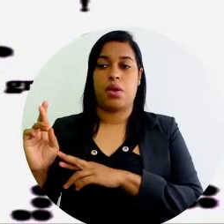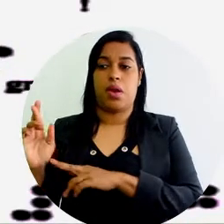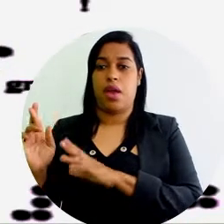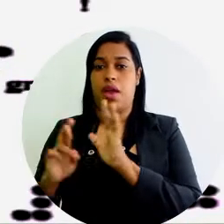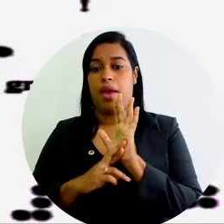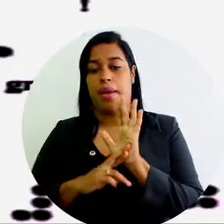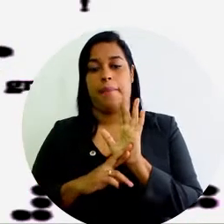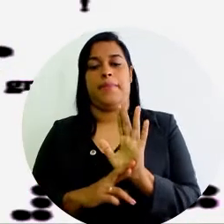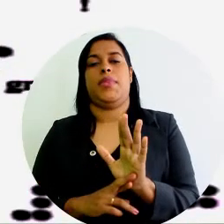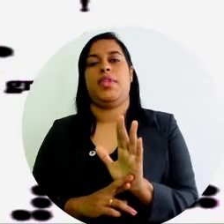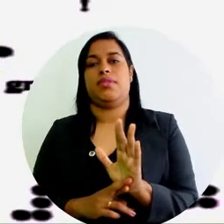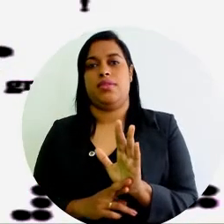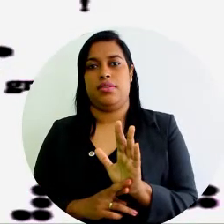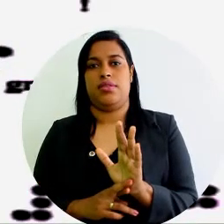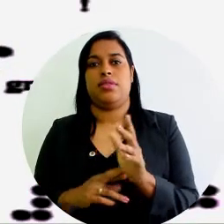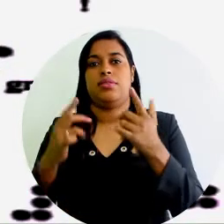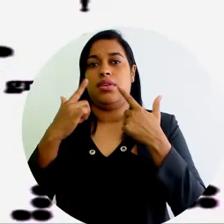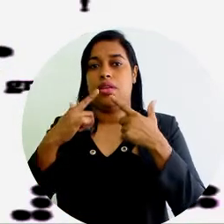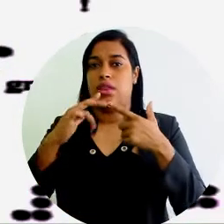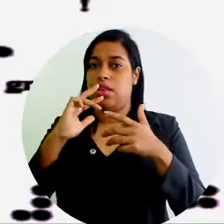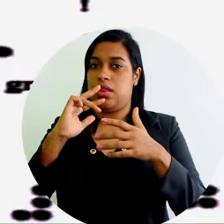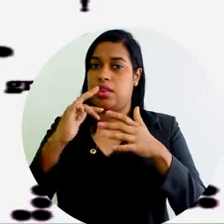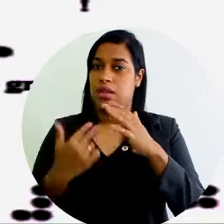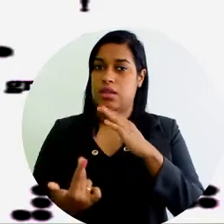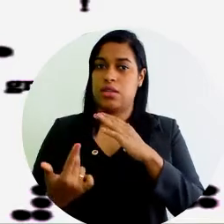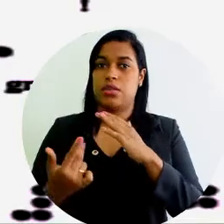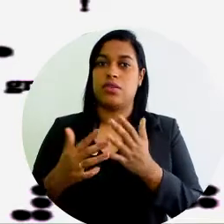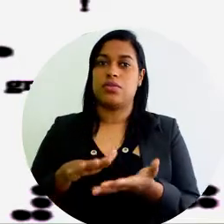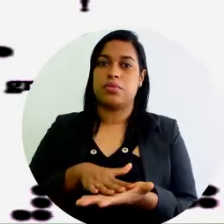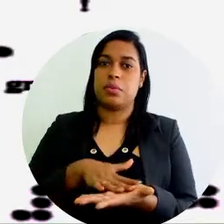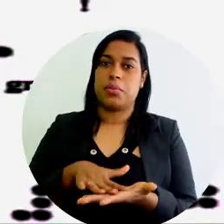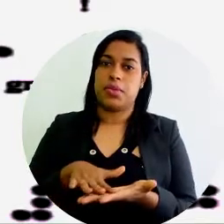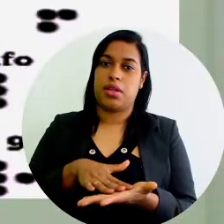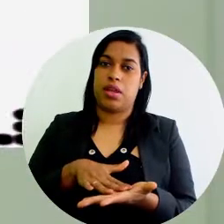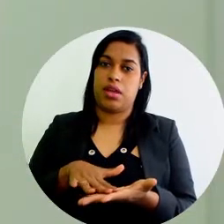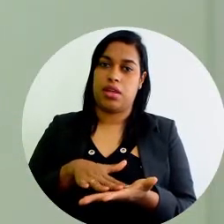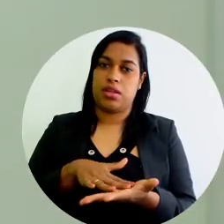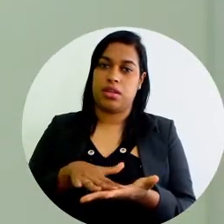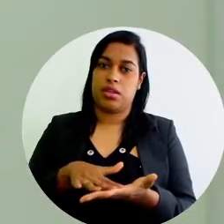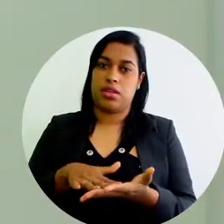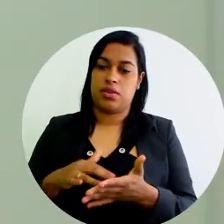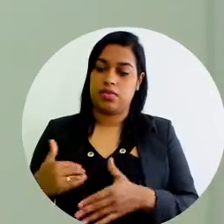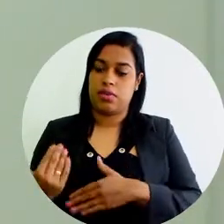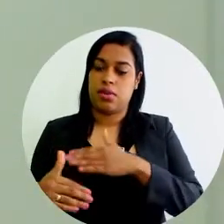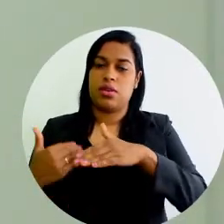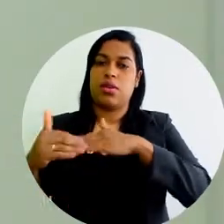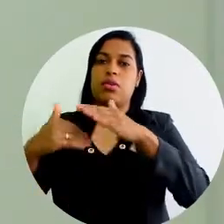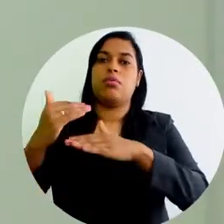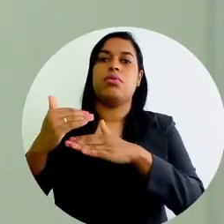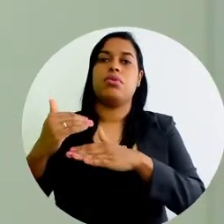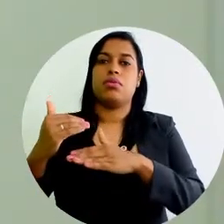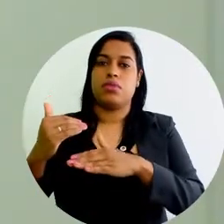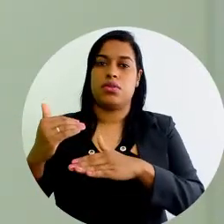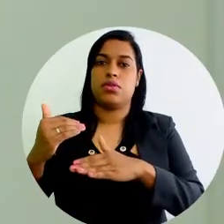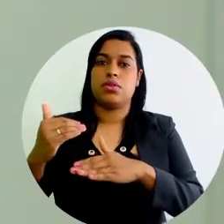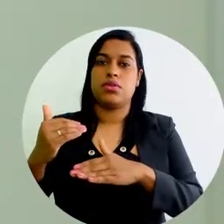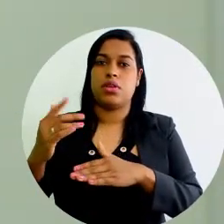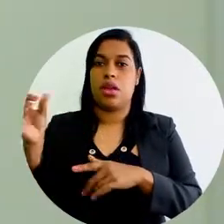uma representação da linguagem Braille, que foi desenvolvida para